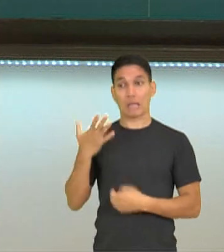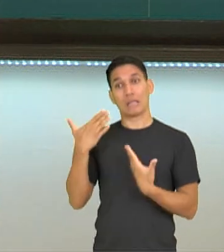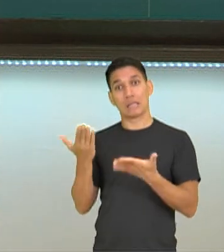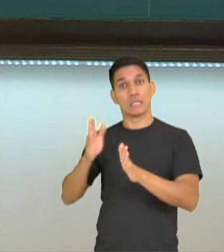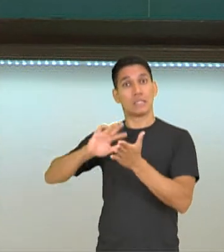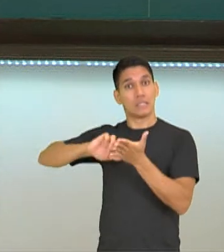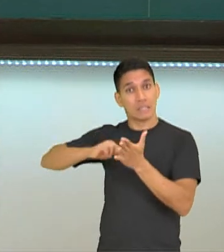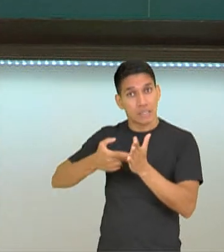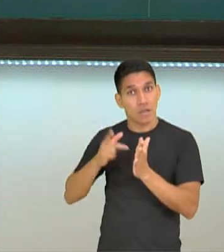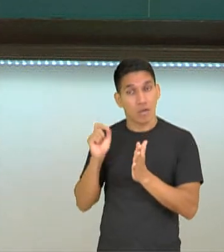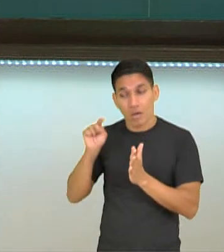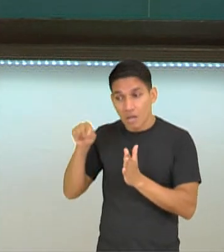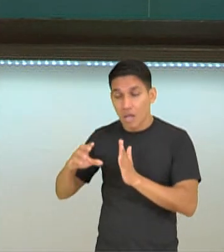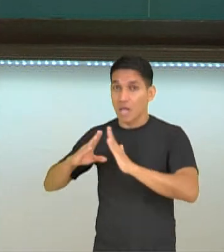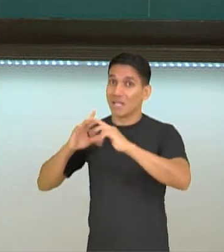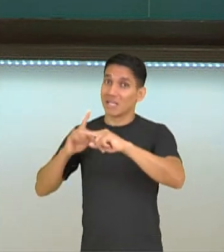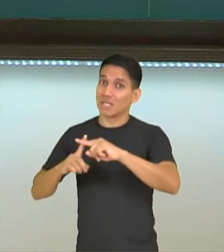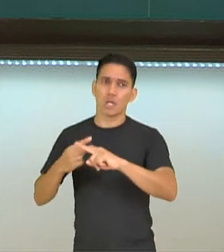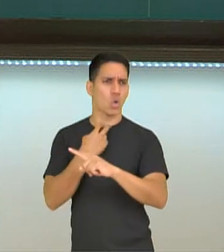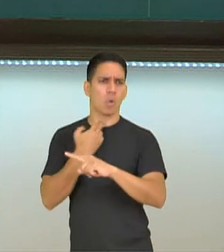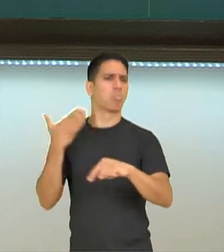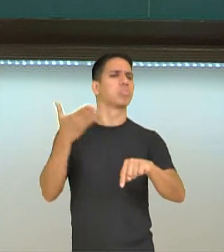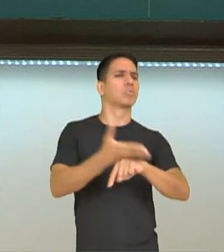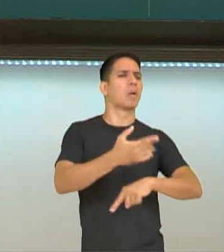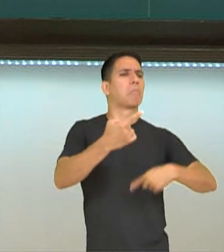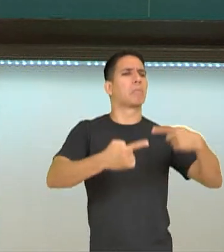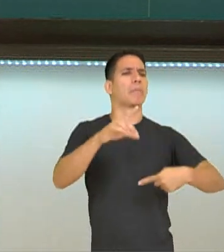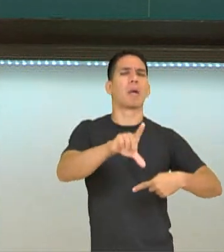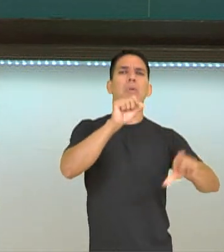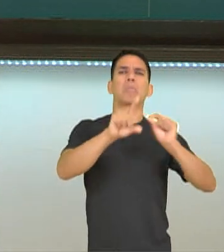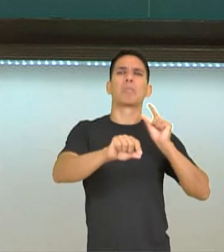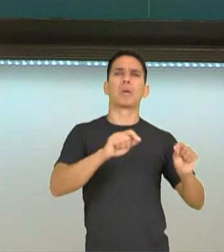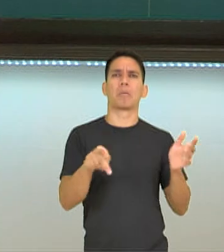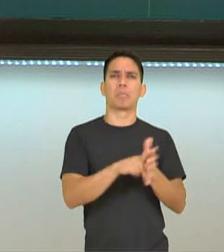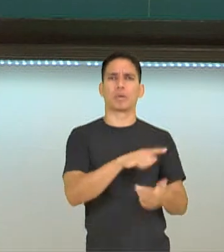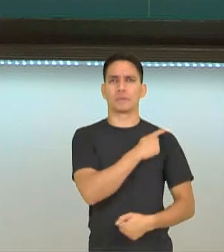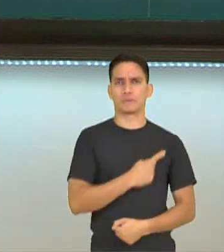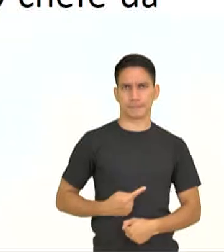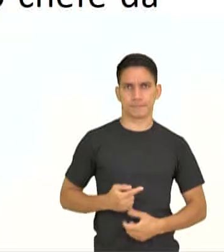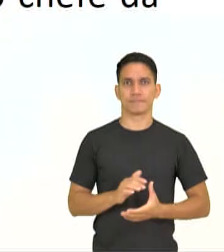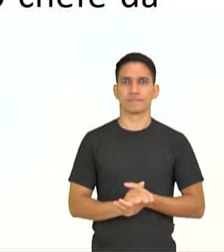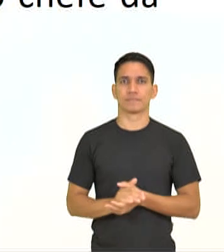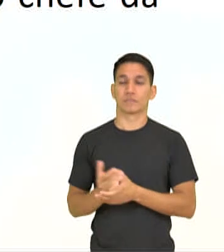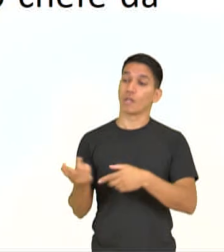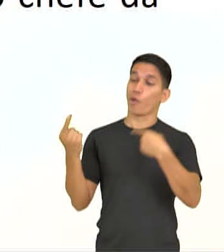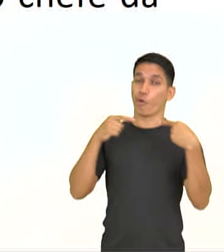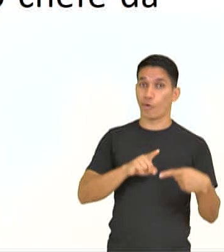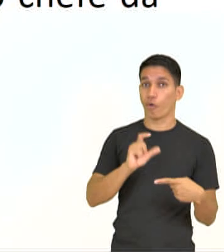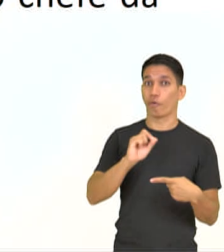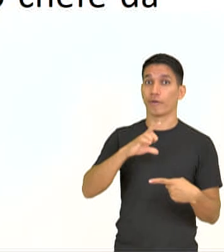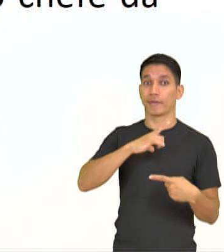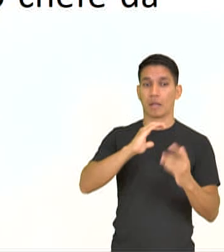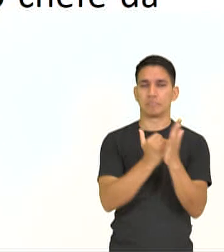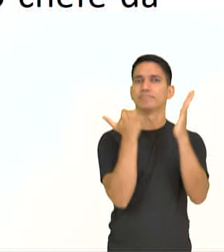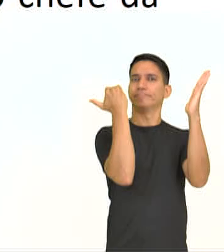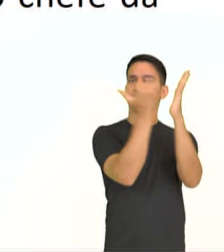das escolhas do governo. Do outro lado, nós tínhamos, então, a nobreza e a monarquia